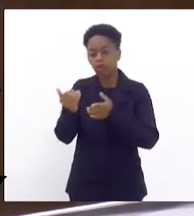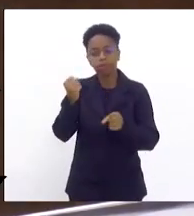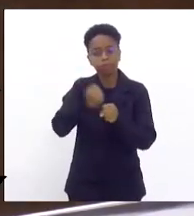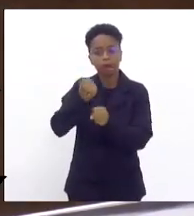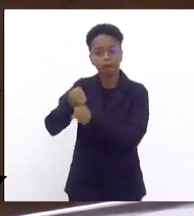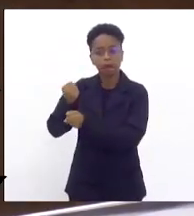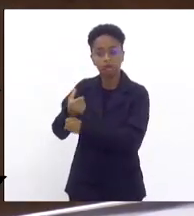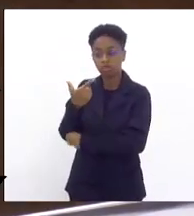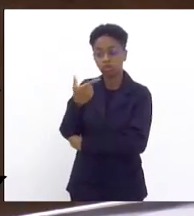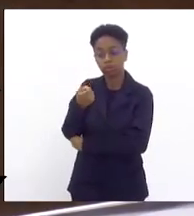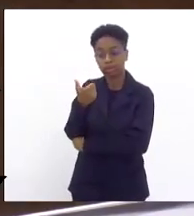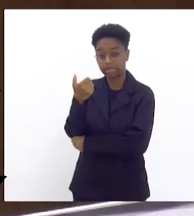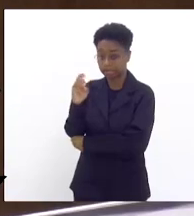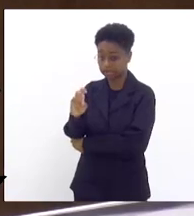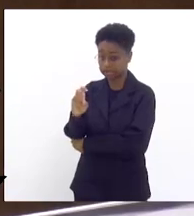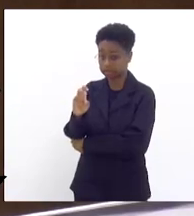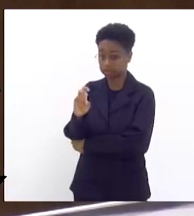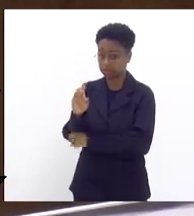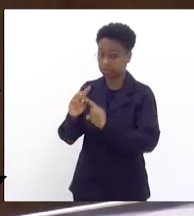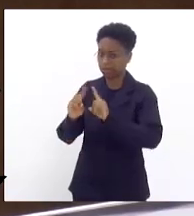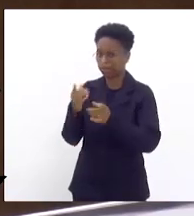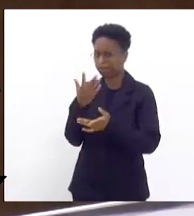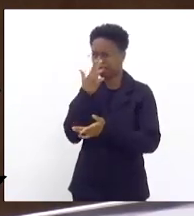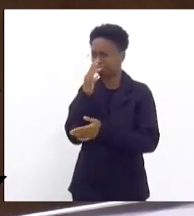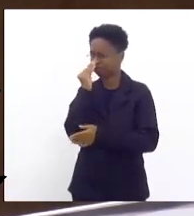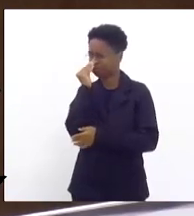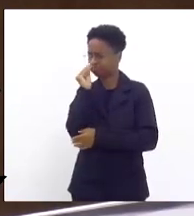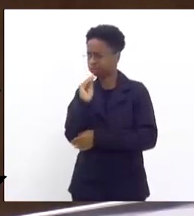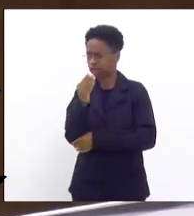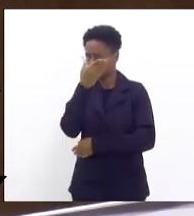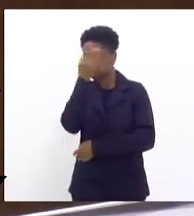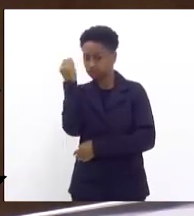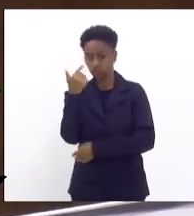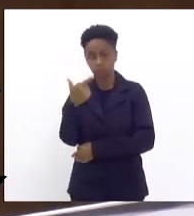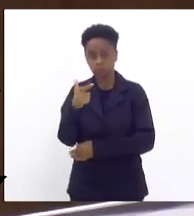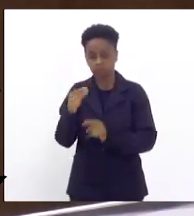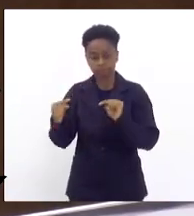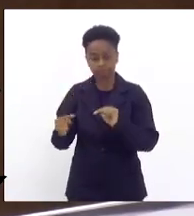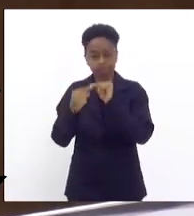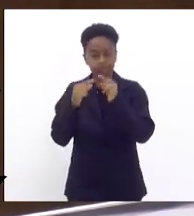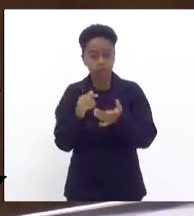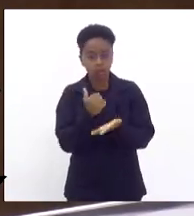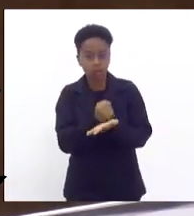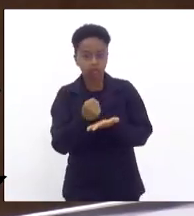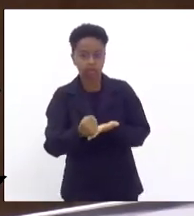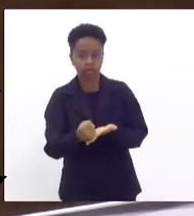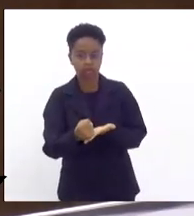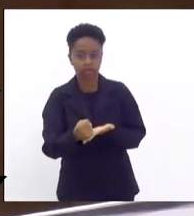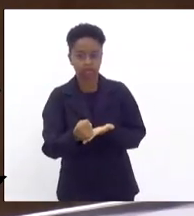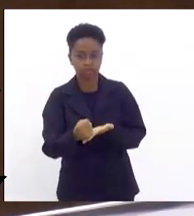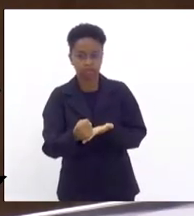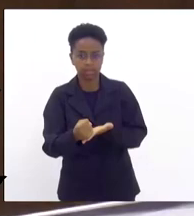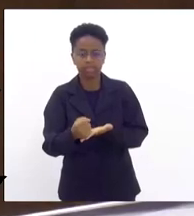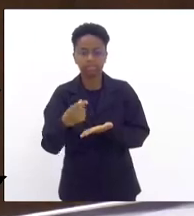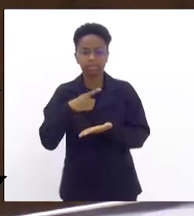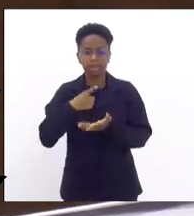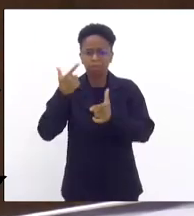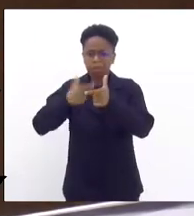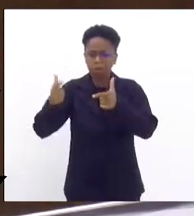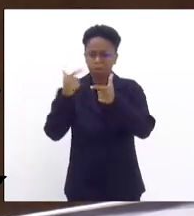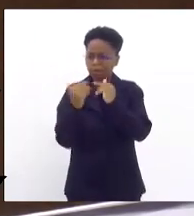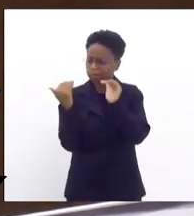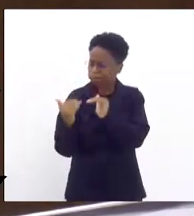2015, que por um acaso, um esquecimento, não entrou no contrato de concessão. Deputada Lucinha, temos um elefante branco